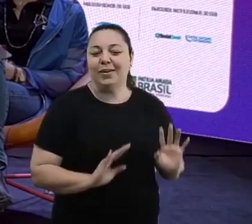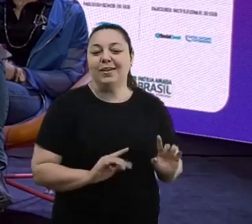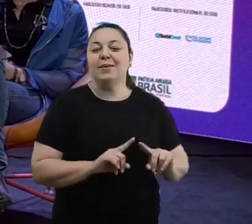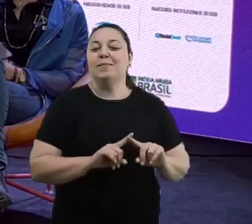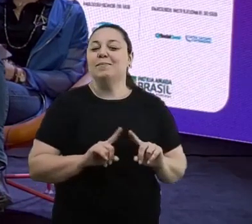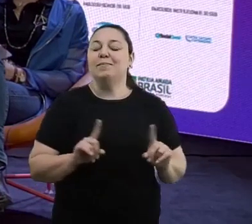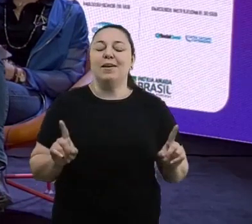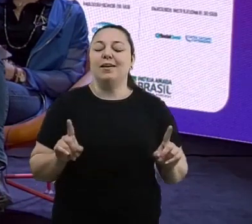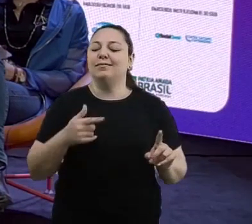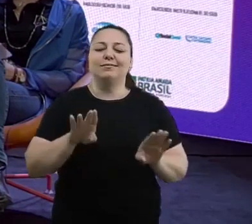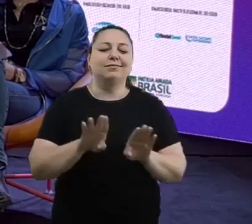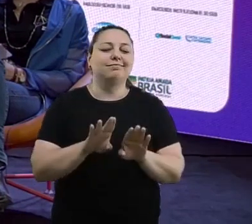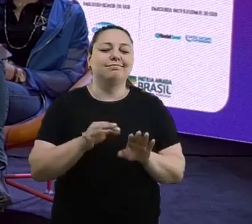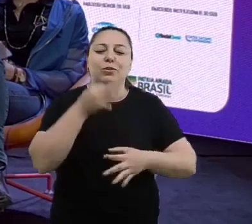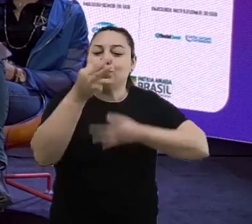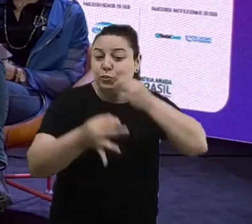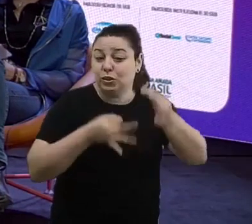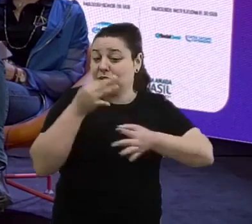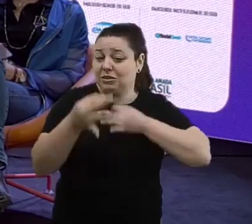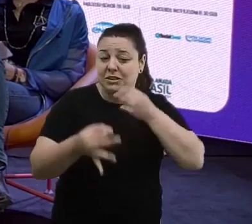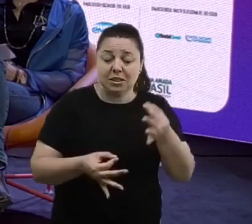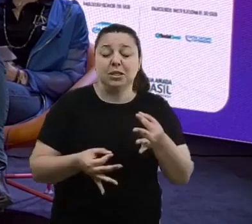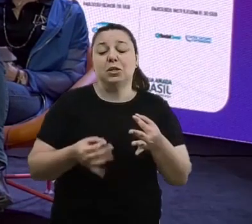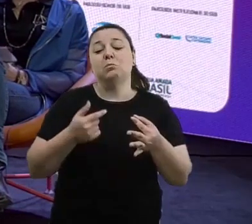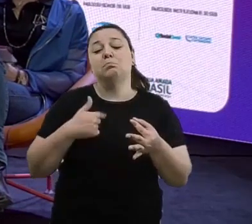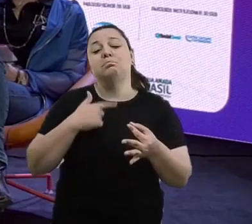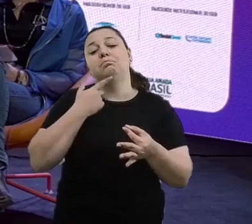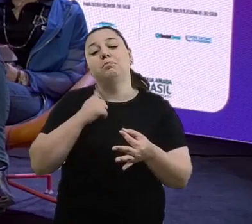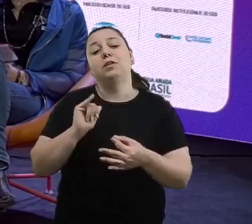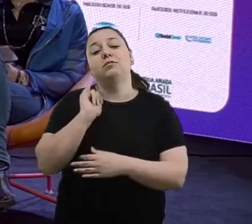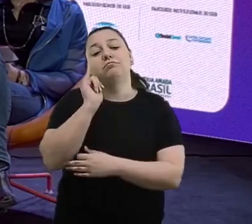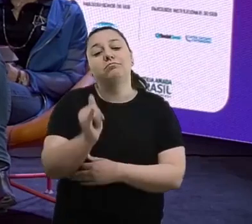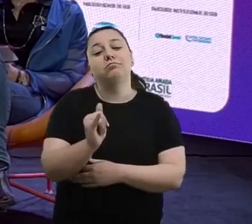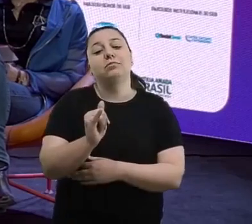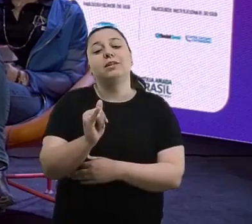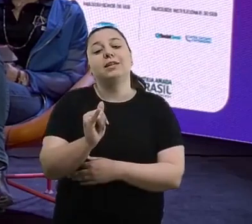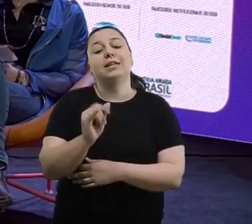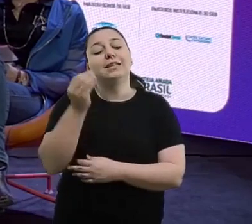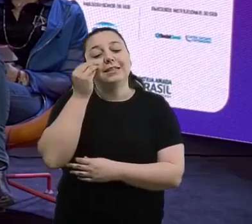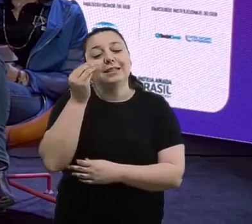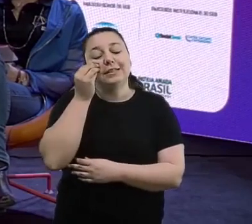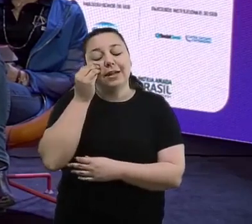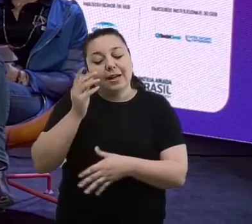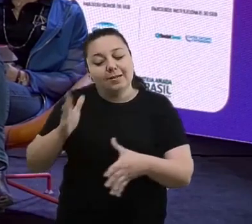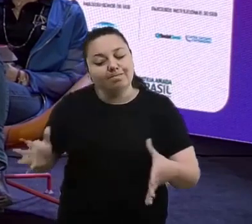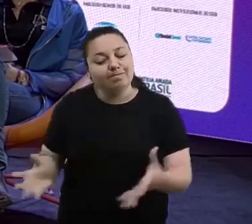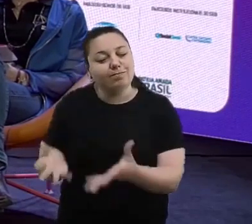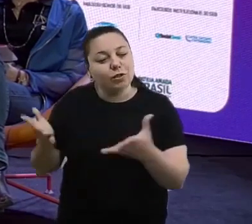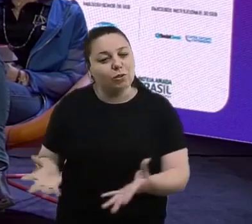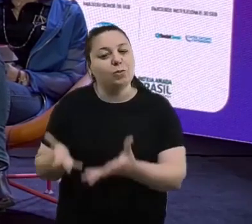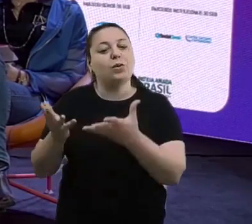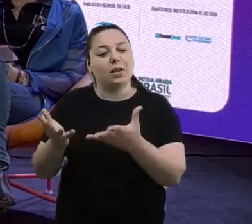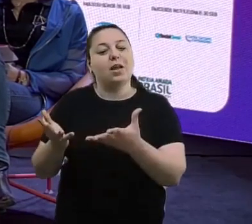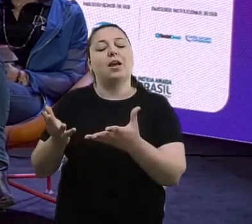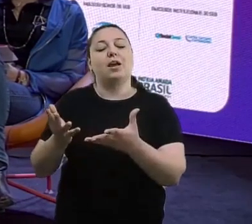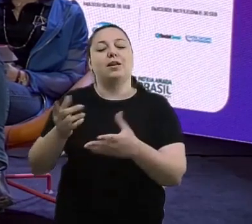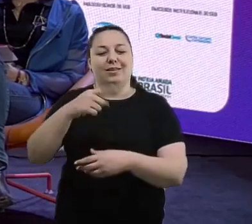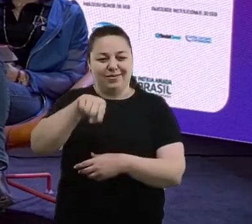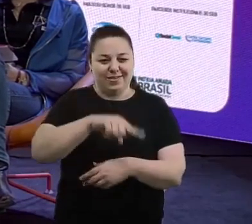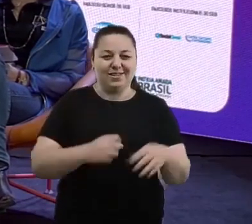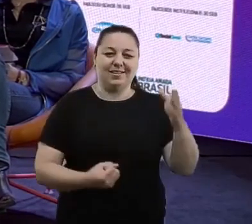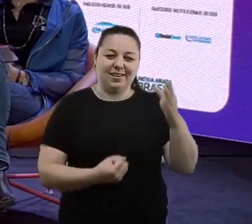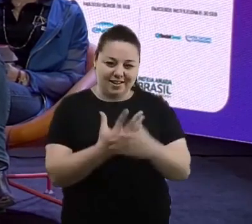mais aqui à frente, que foi essa limitação desse período de pandemia, onde a gente observa que até então essa faixa